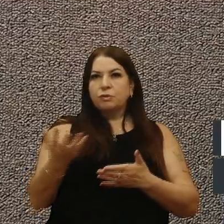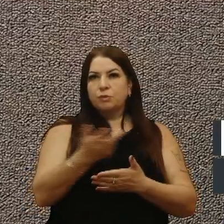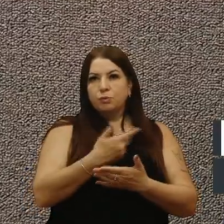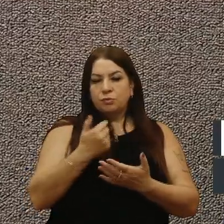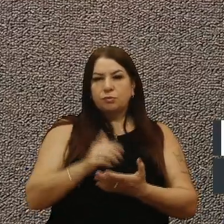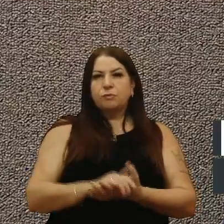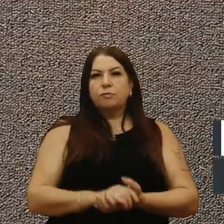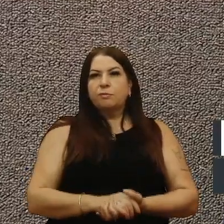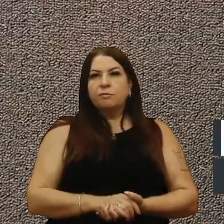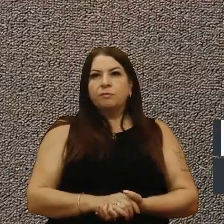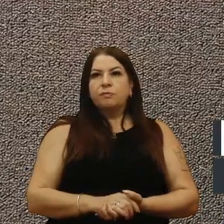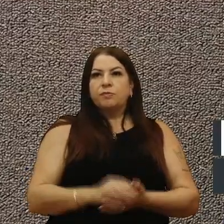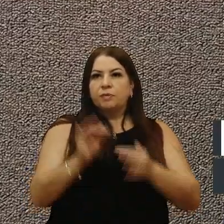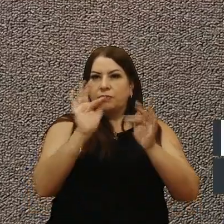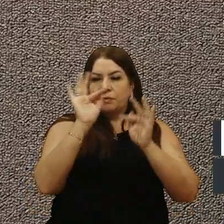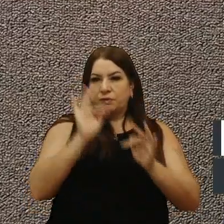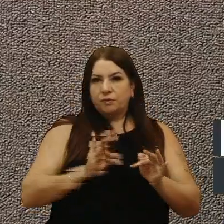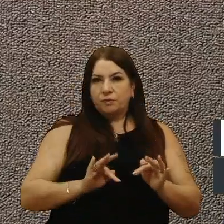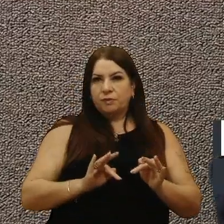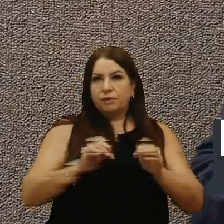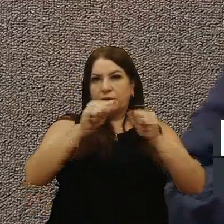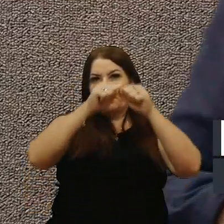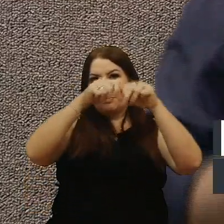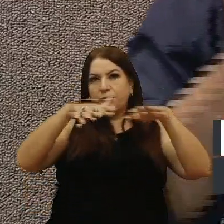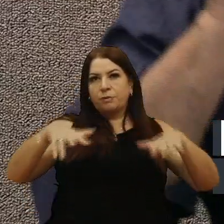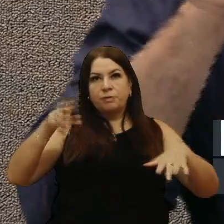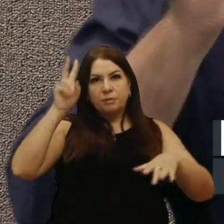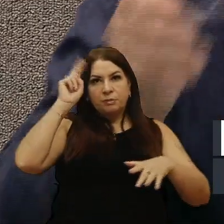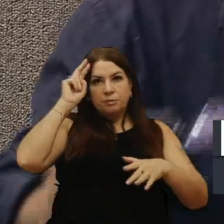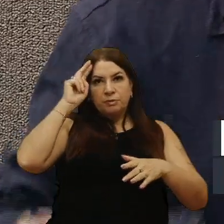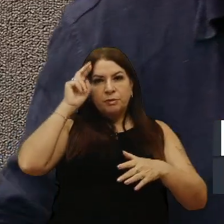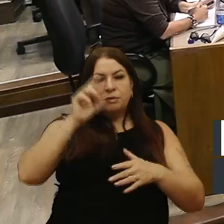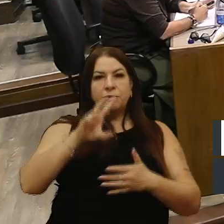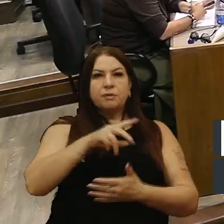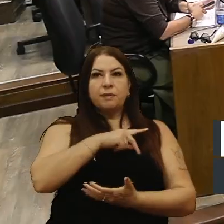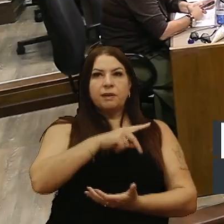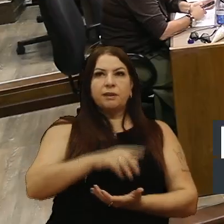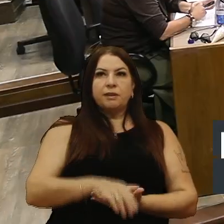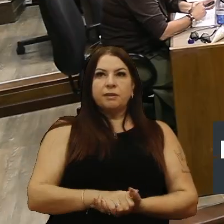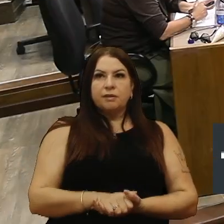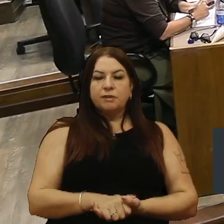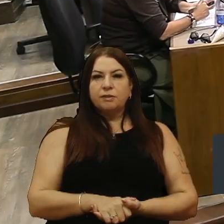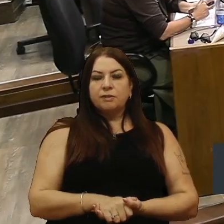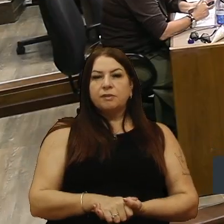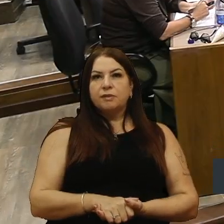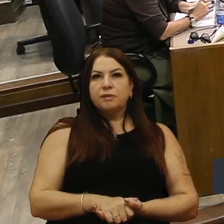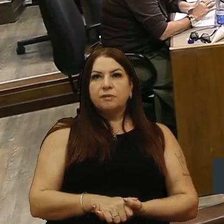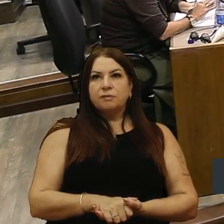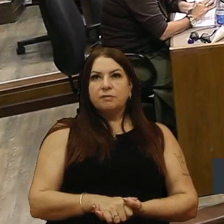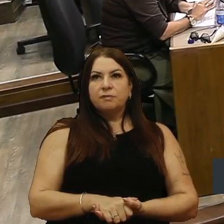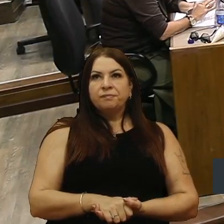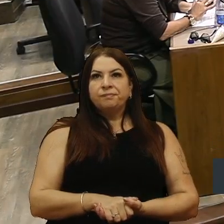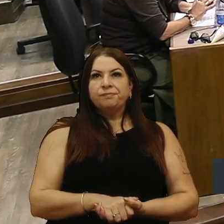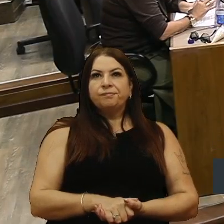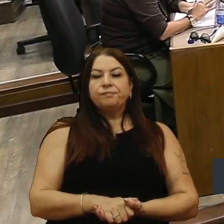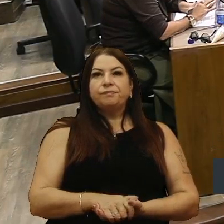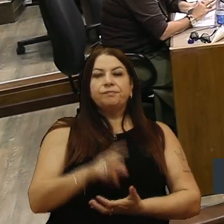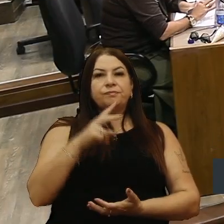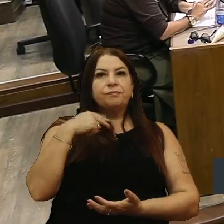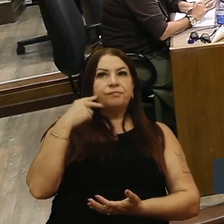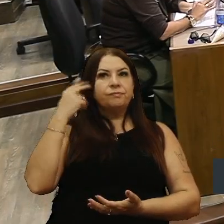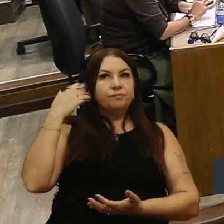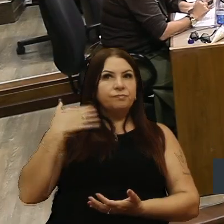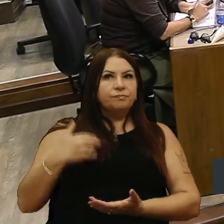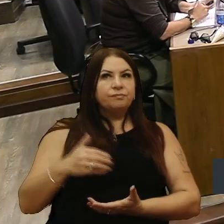todos uma feliz e abençoada Páscoa. Era isso, senhor presidente. Próximo inscrito, vereadora Daiane